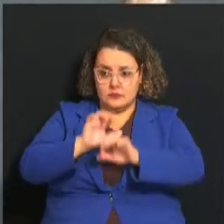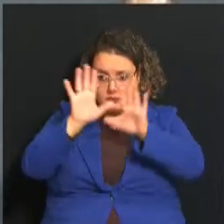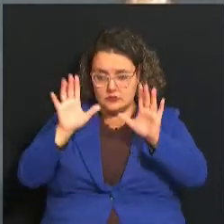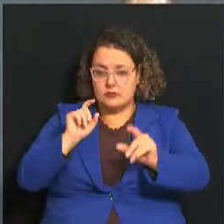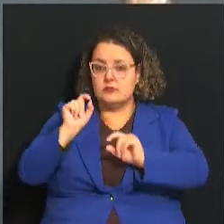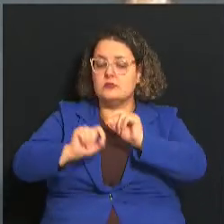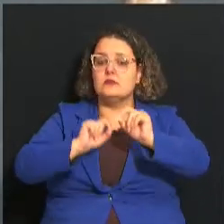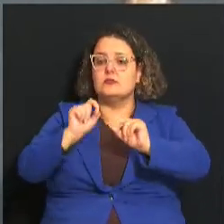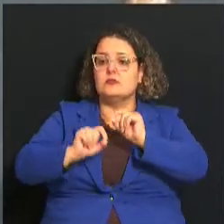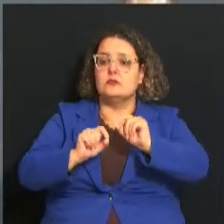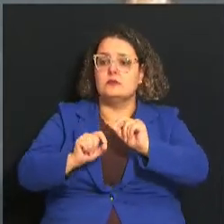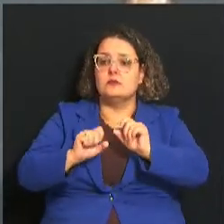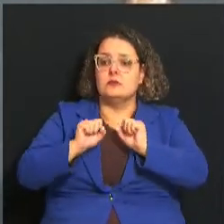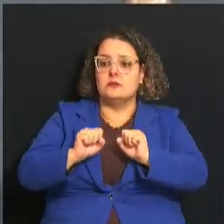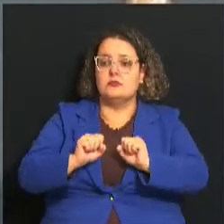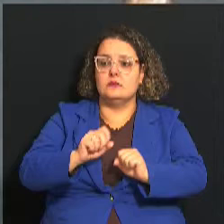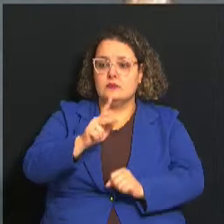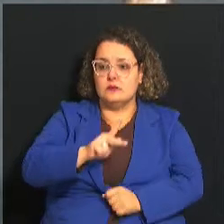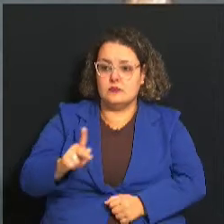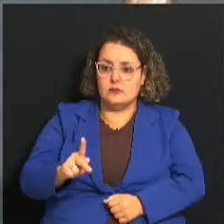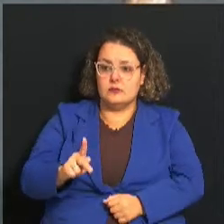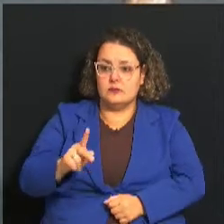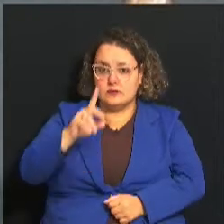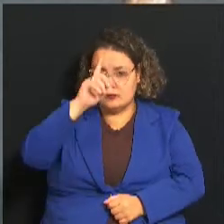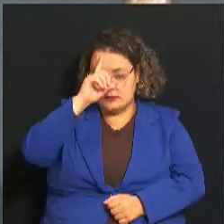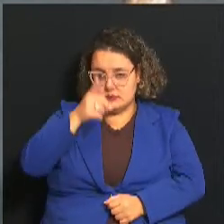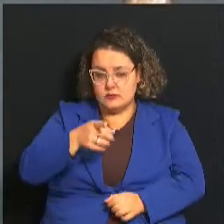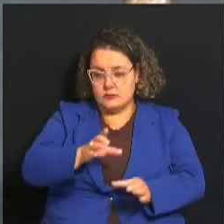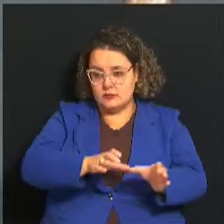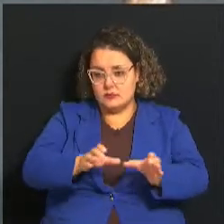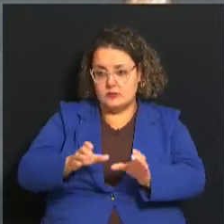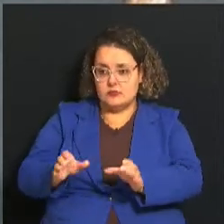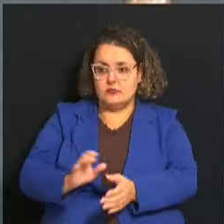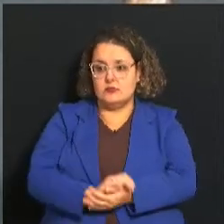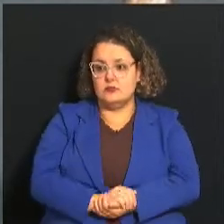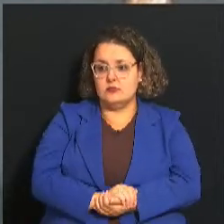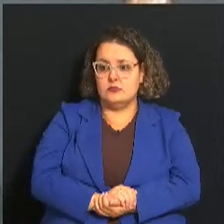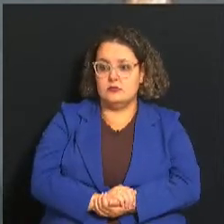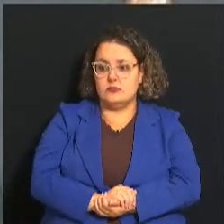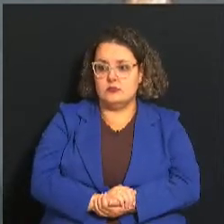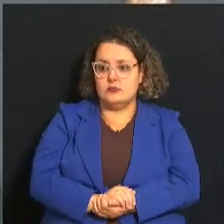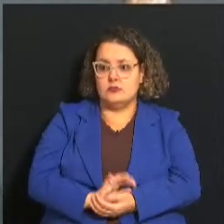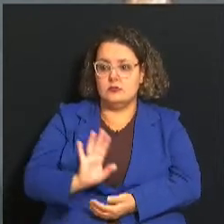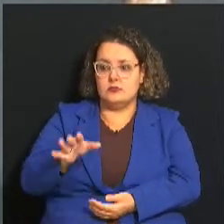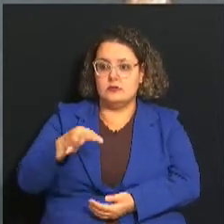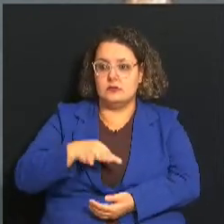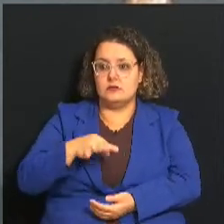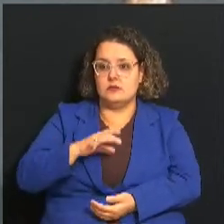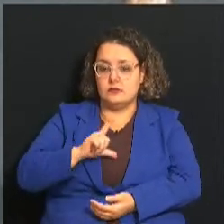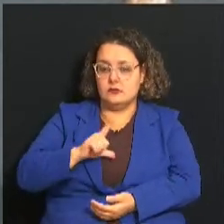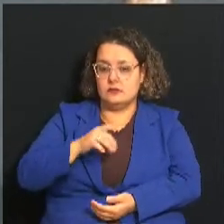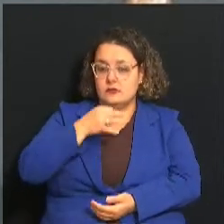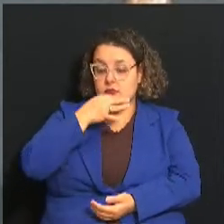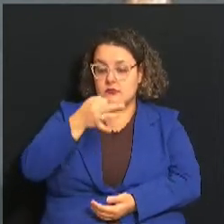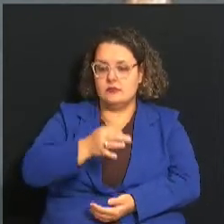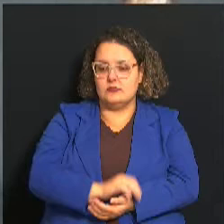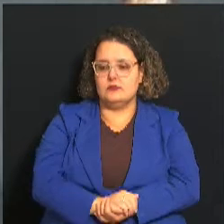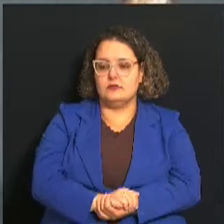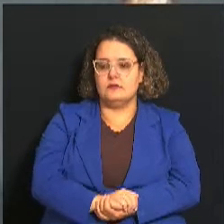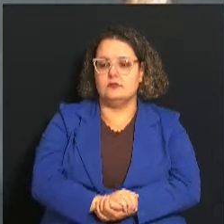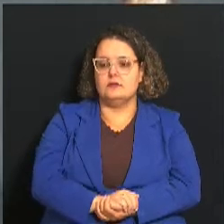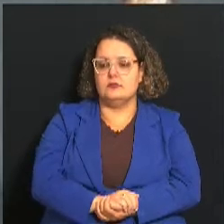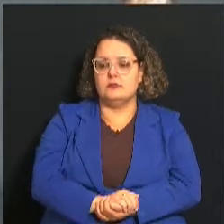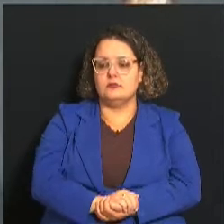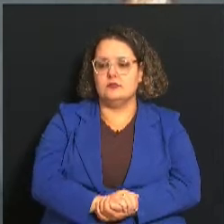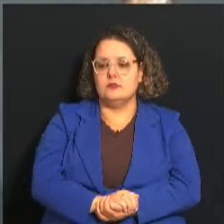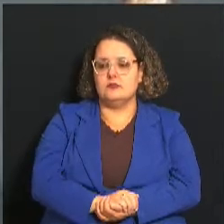ser o vice-coordenador indicado pelo coordenador. Eu já tenho uma sugestão. Agora, aqui também compete